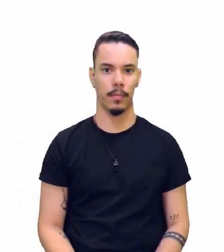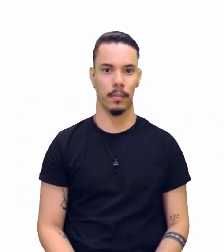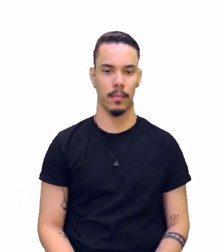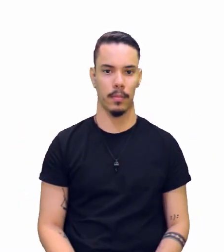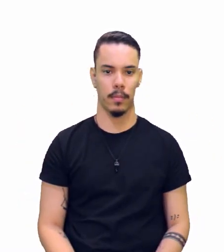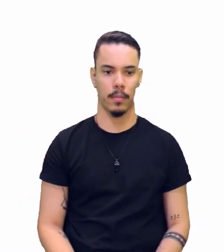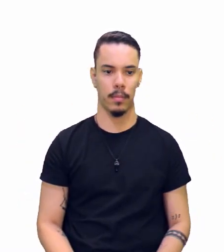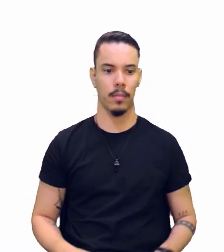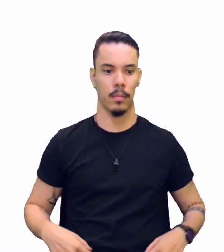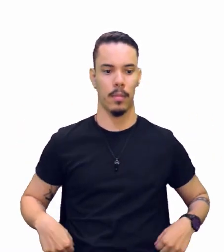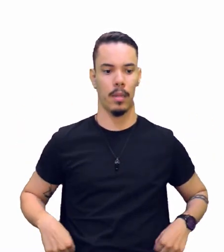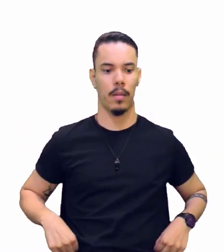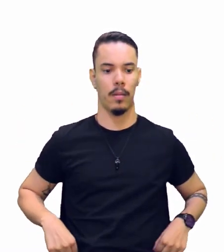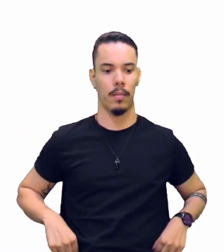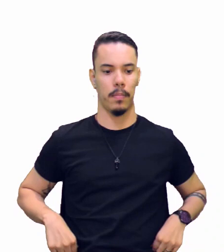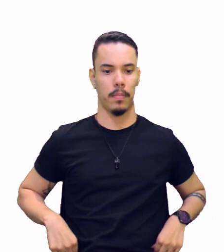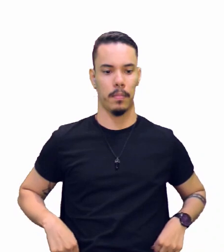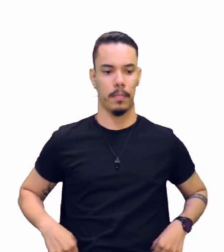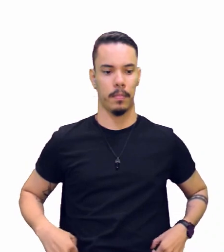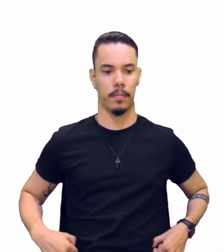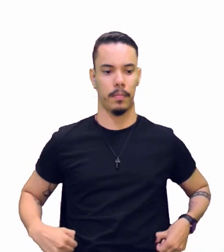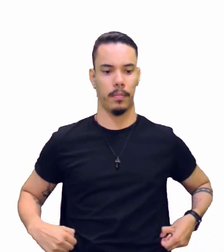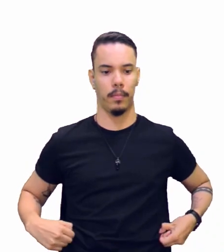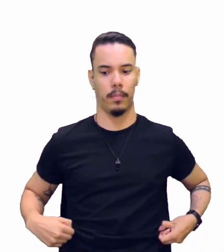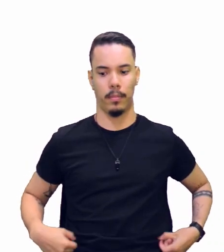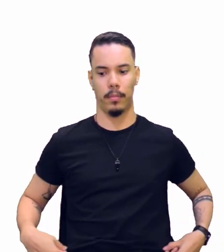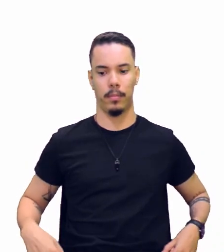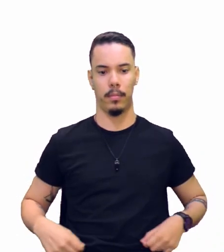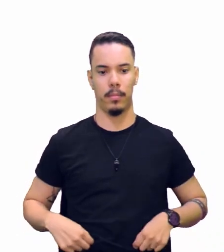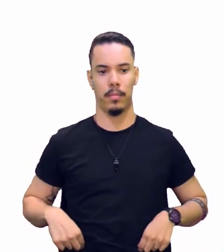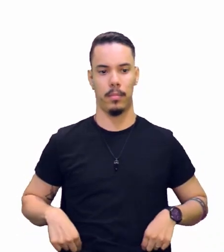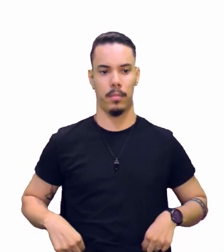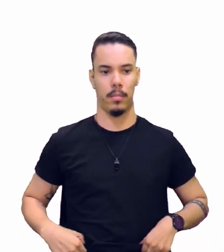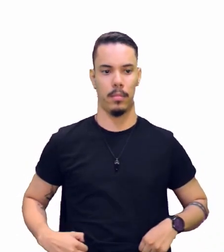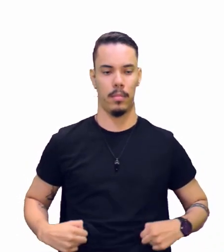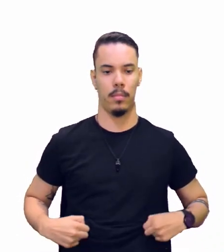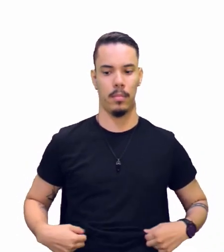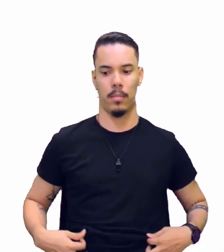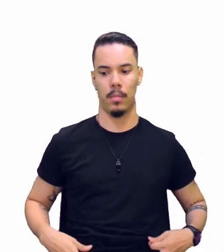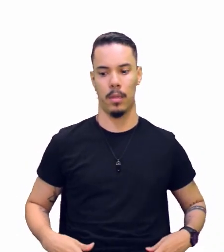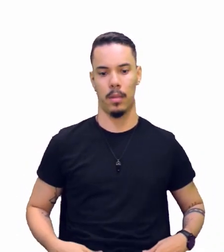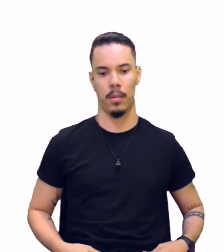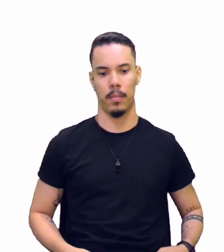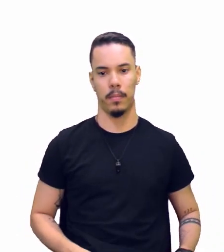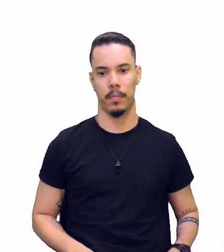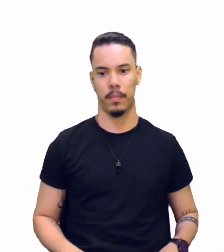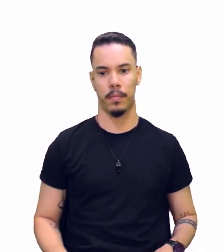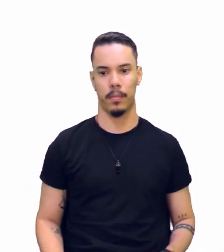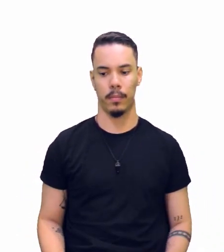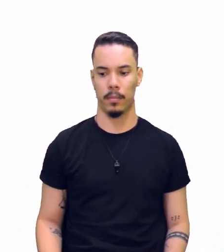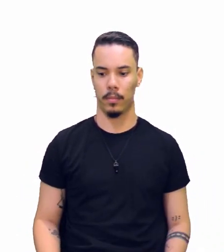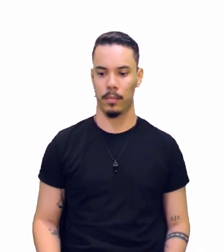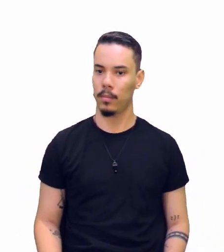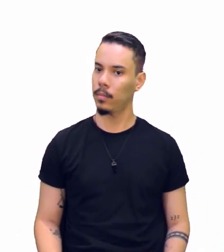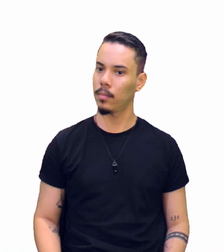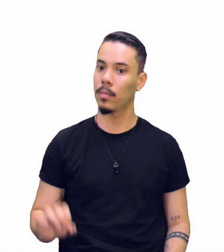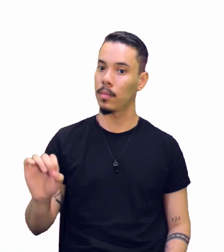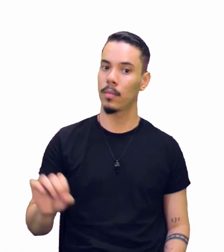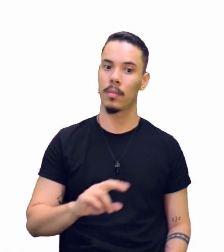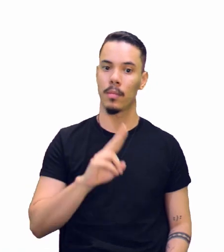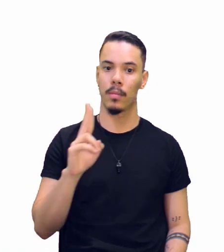isso, the alarm goes off, o alarme dispara. Muito bem? Ou então, the alarm goes off